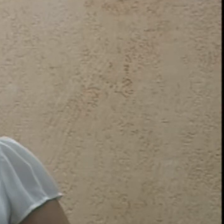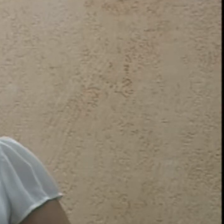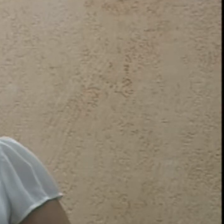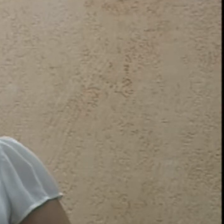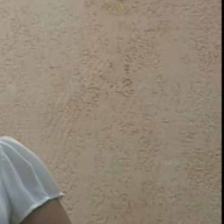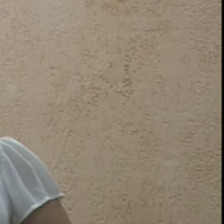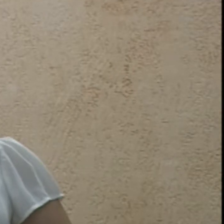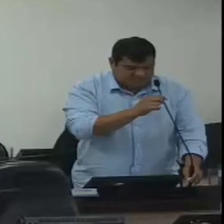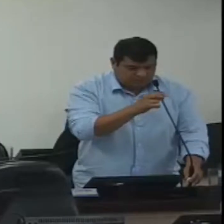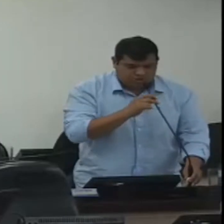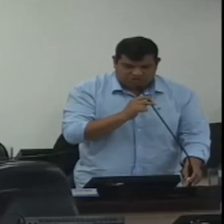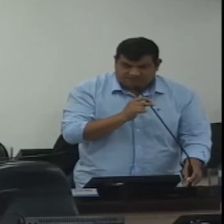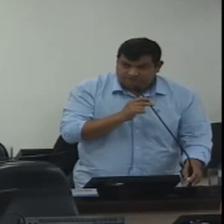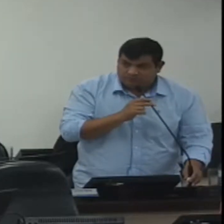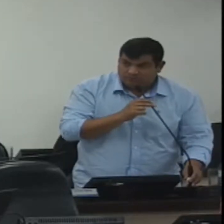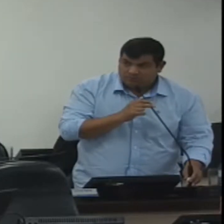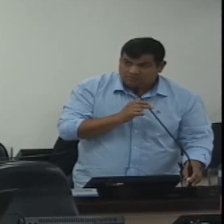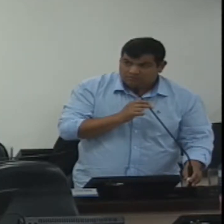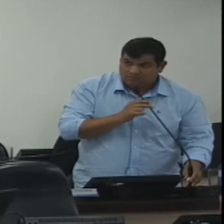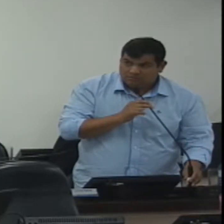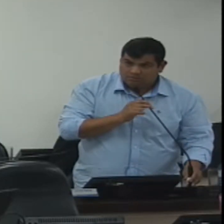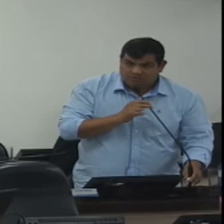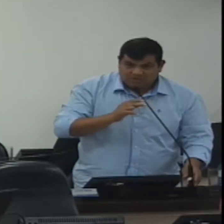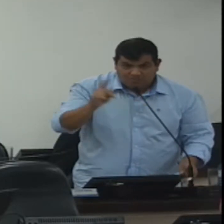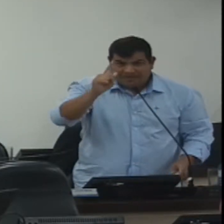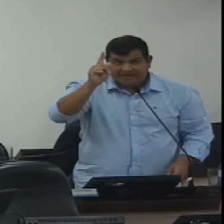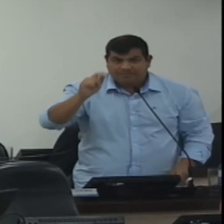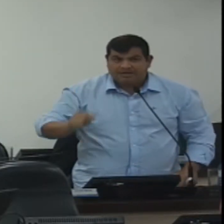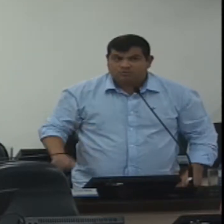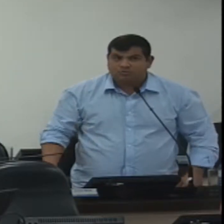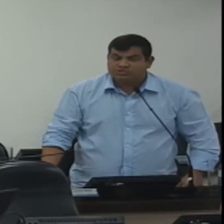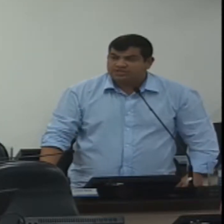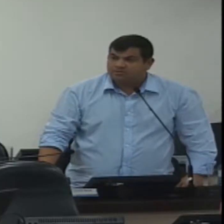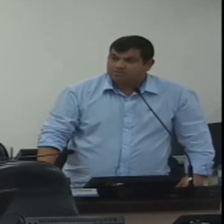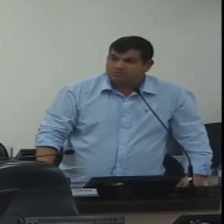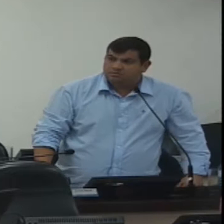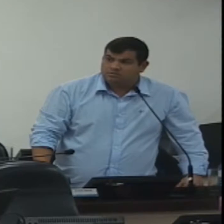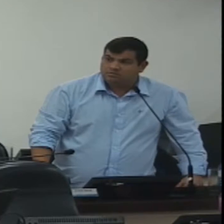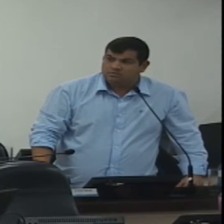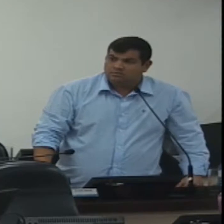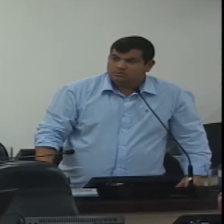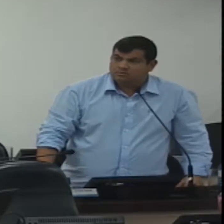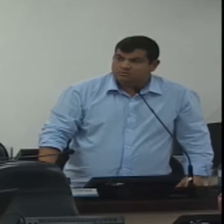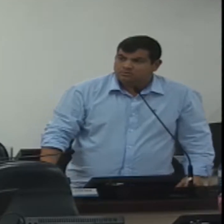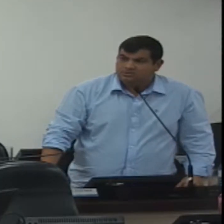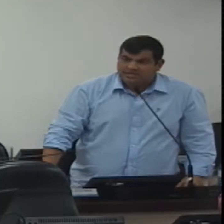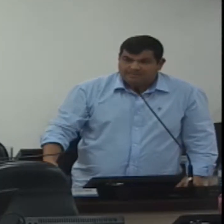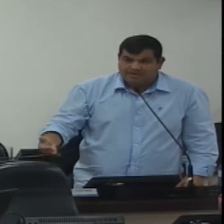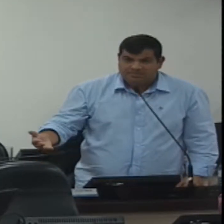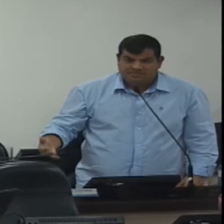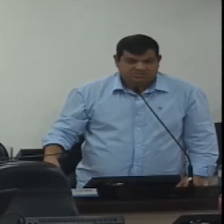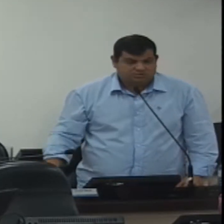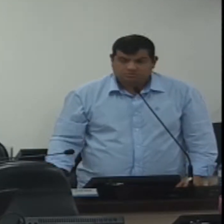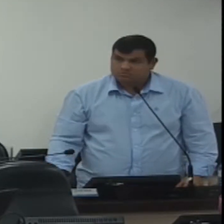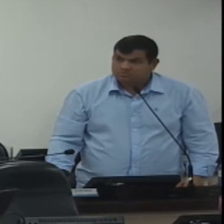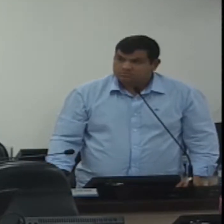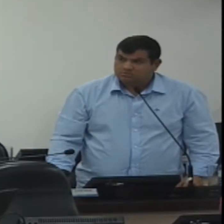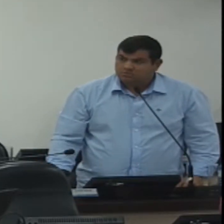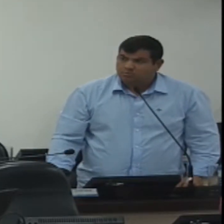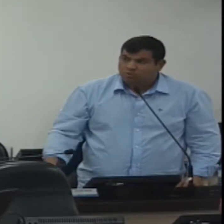Procurei em todo o tempo o executivo, não para acabar com o conselho. Nem cabe a mim